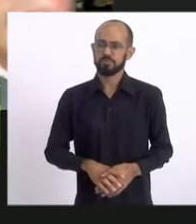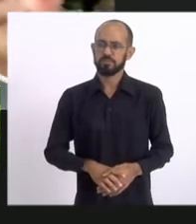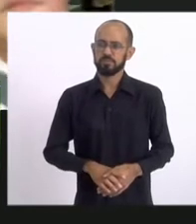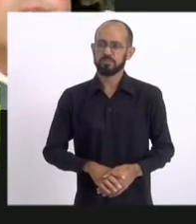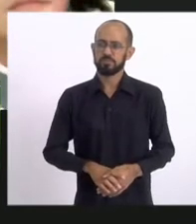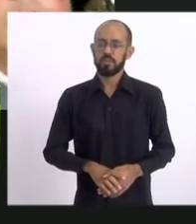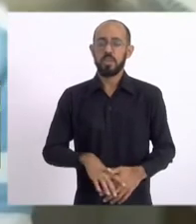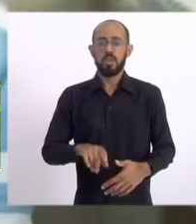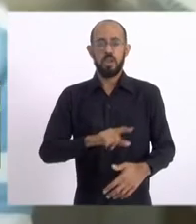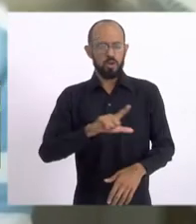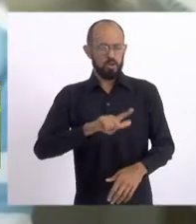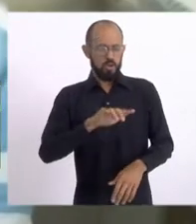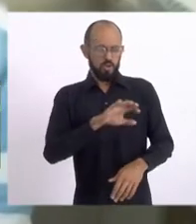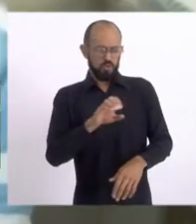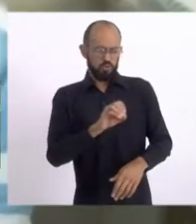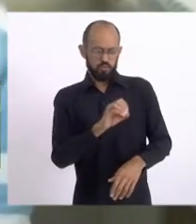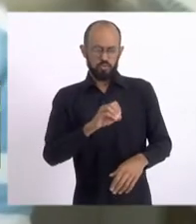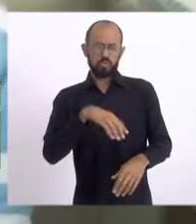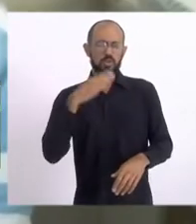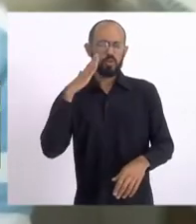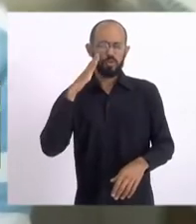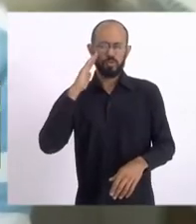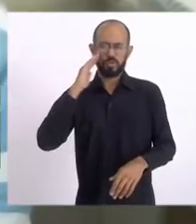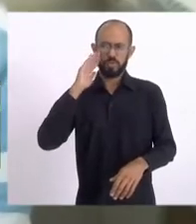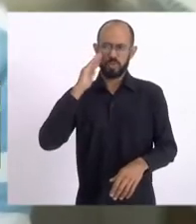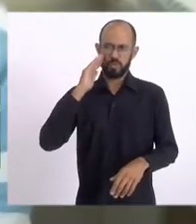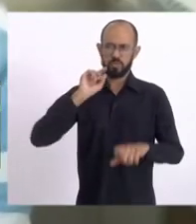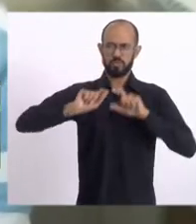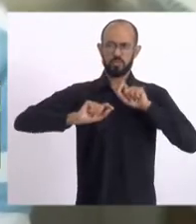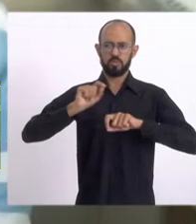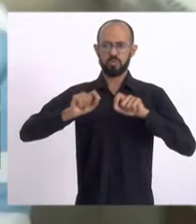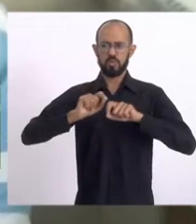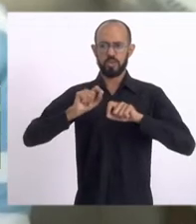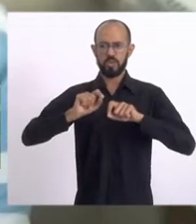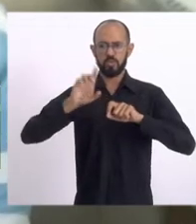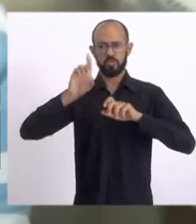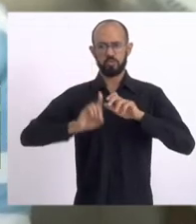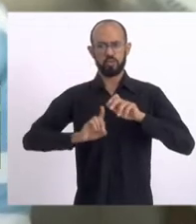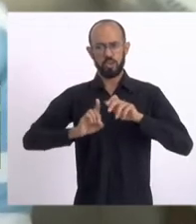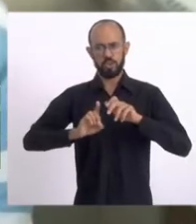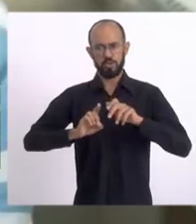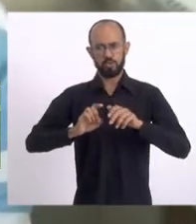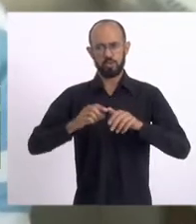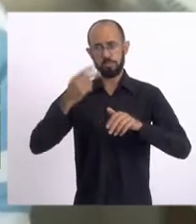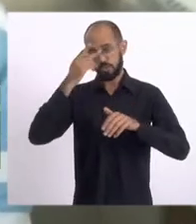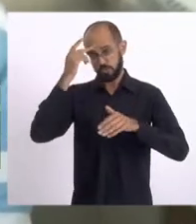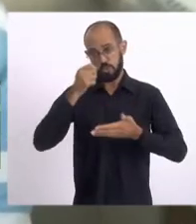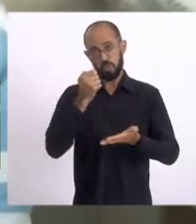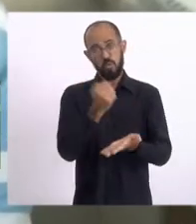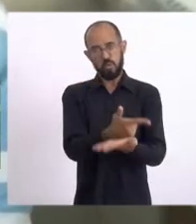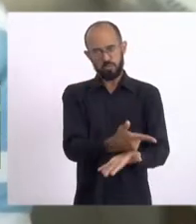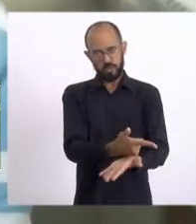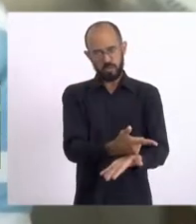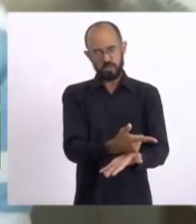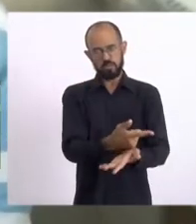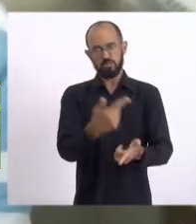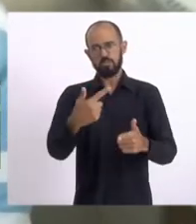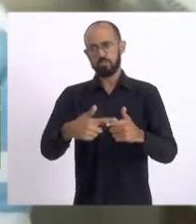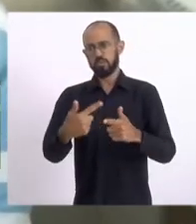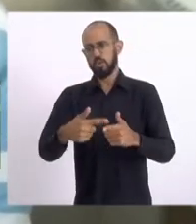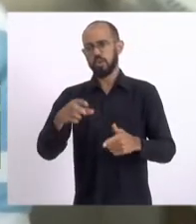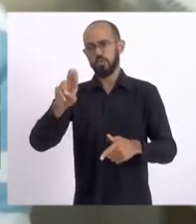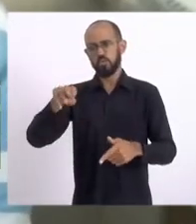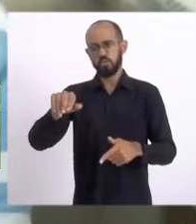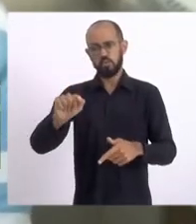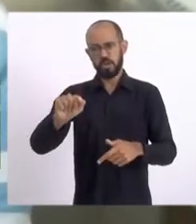Claro que eu entendo a questão do direito do consumidor, até porque eu nunca tive